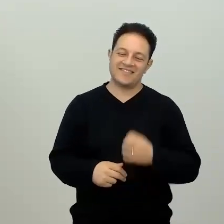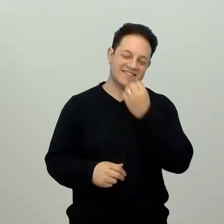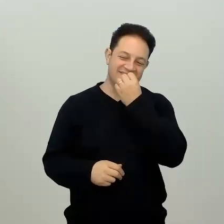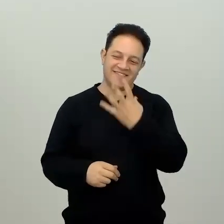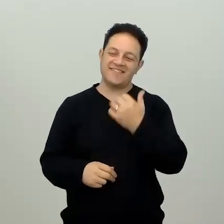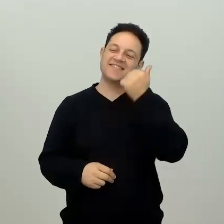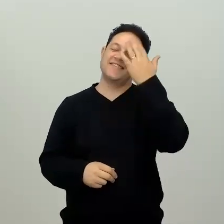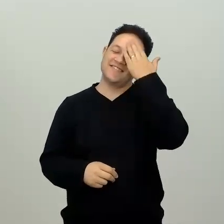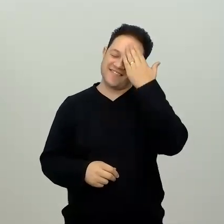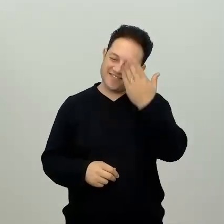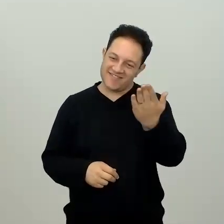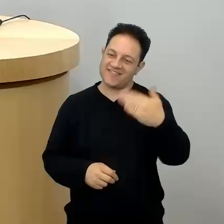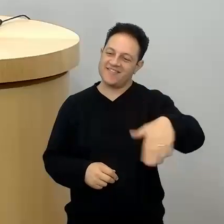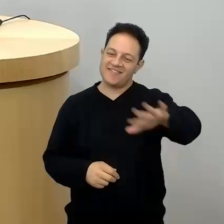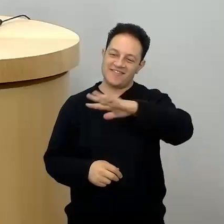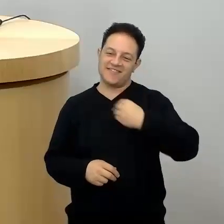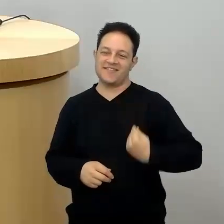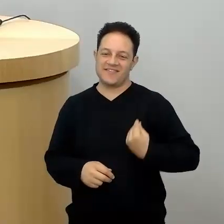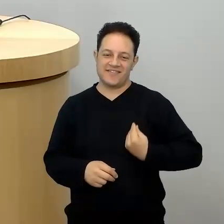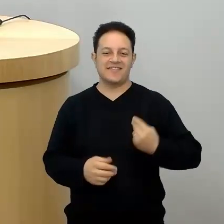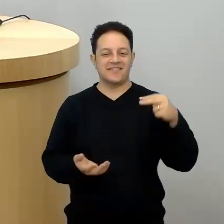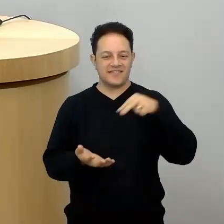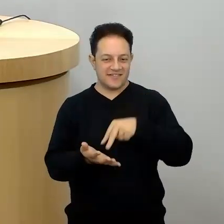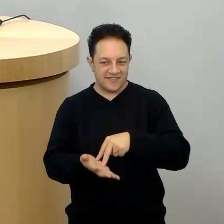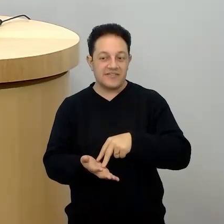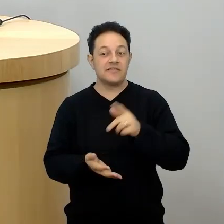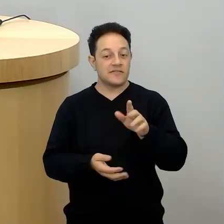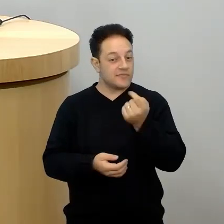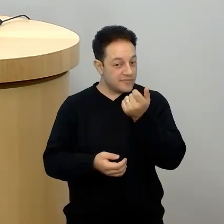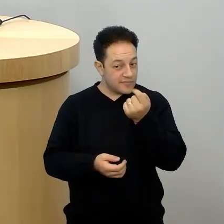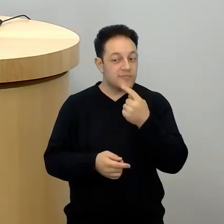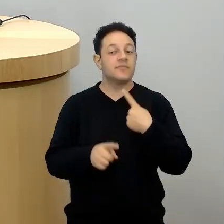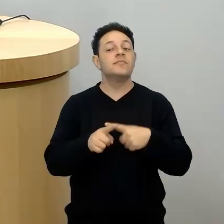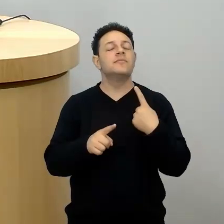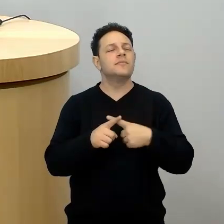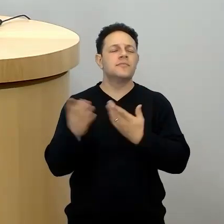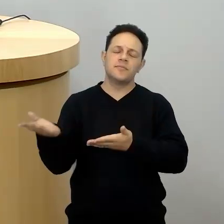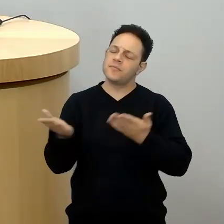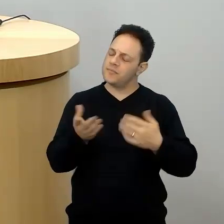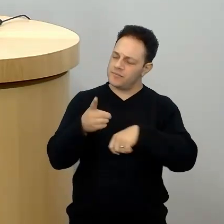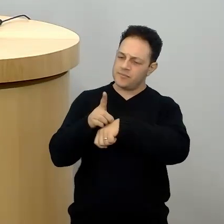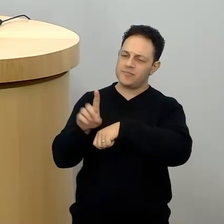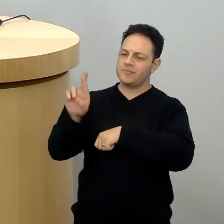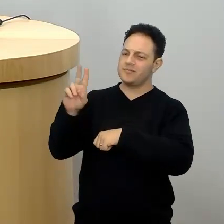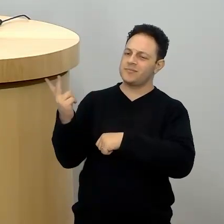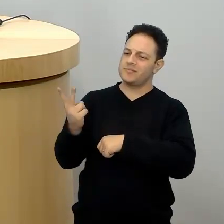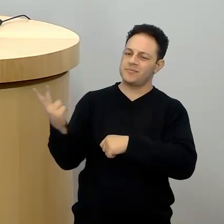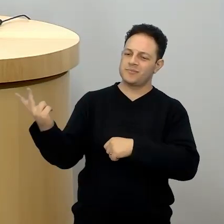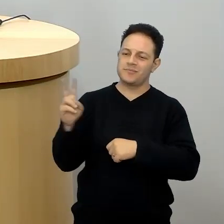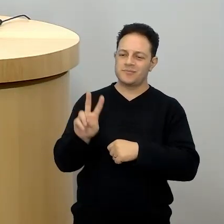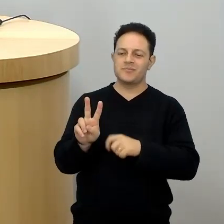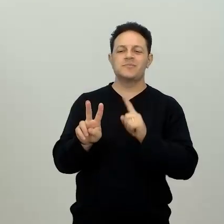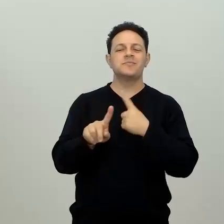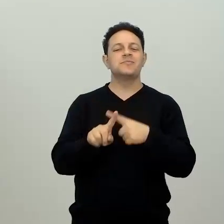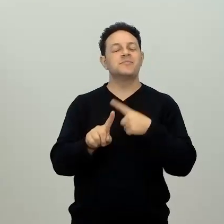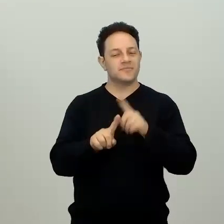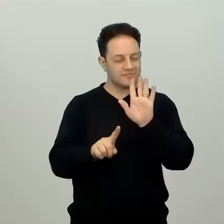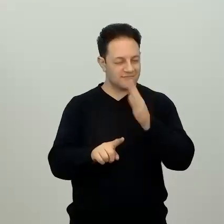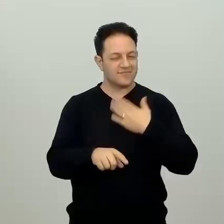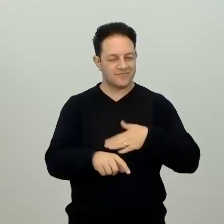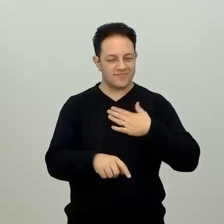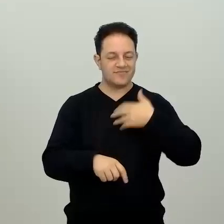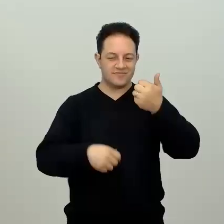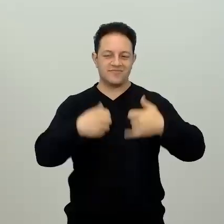agradeço aí a presença de todas, né? Daqui a pouco vocês já vão entender o porquê que elas estão aqui, o que elas vieram fazer aqui, tá? A gente já vai falar daqui a